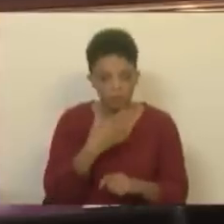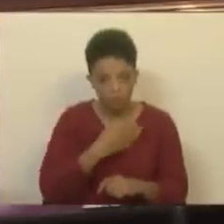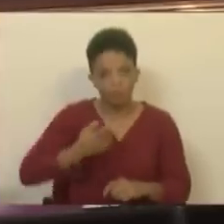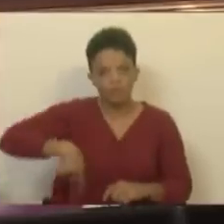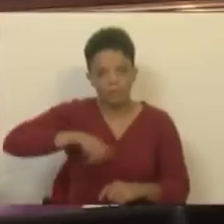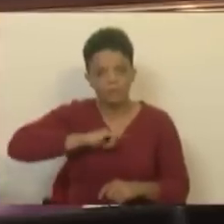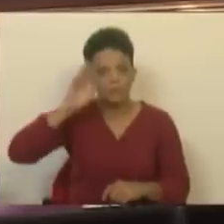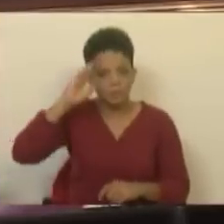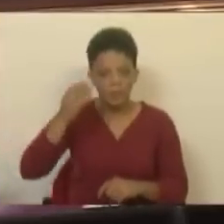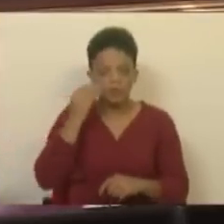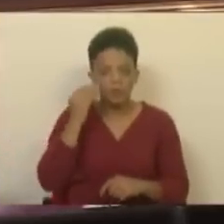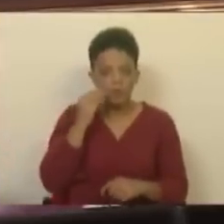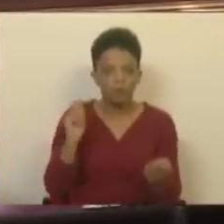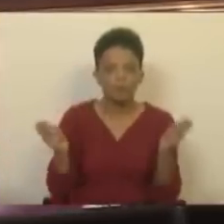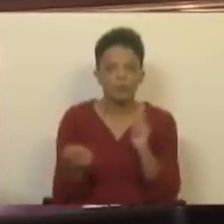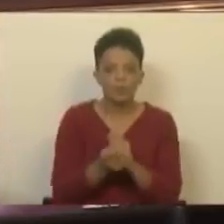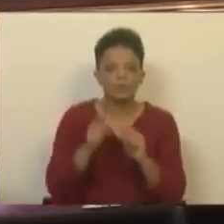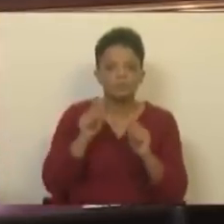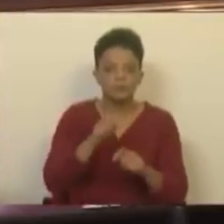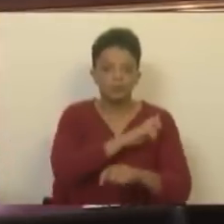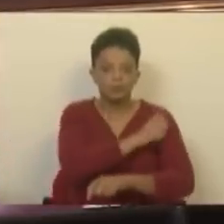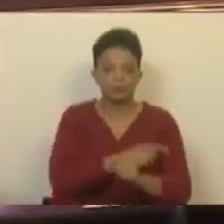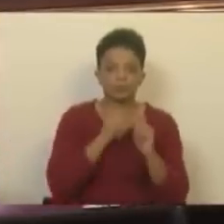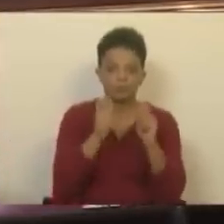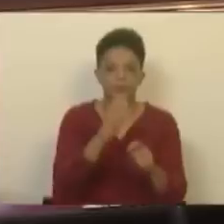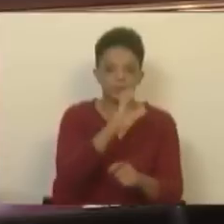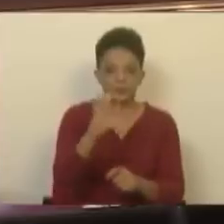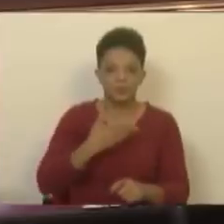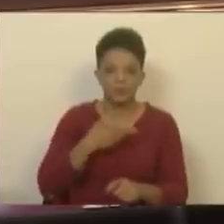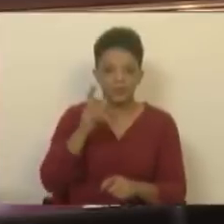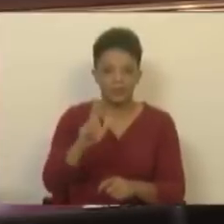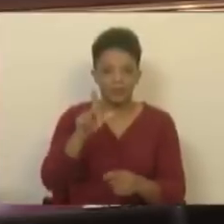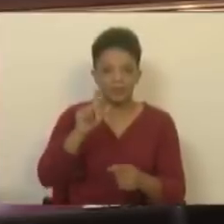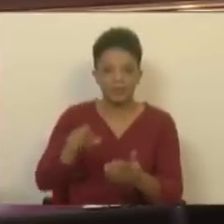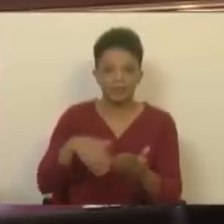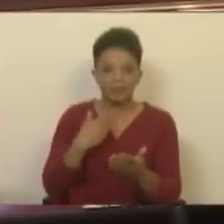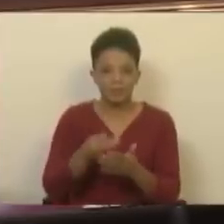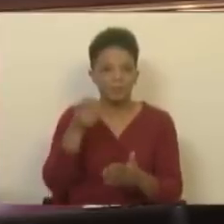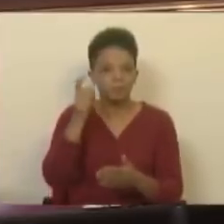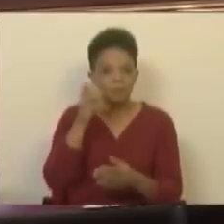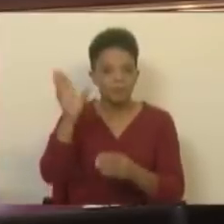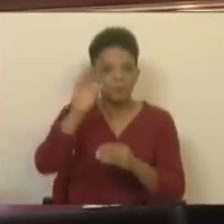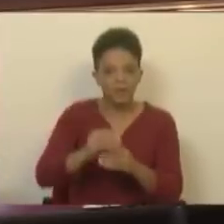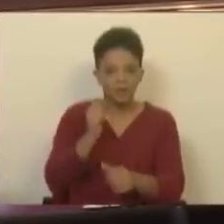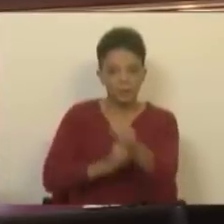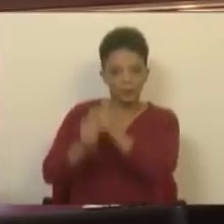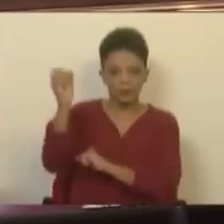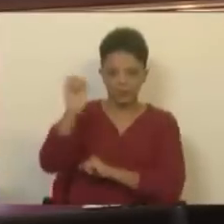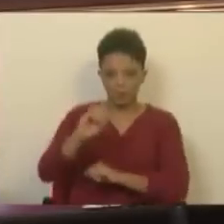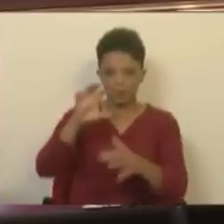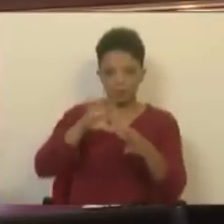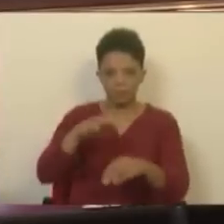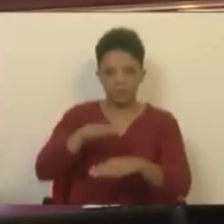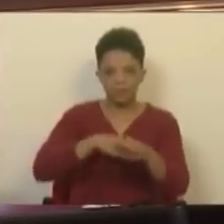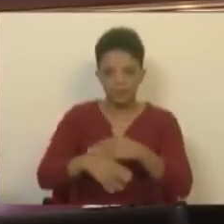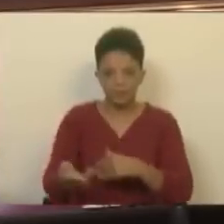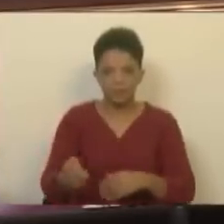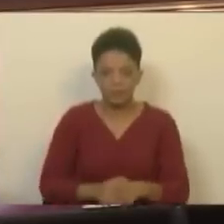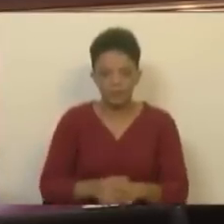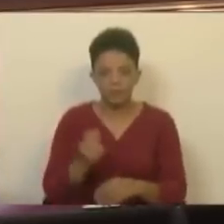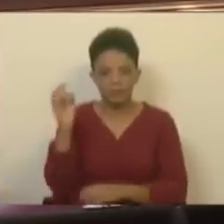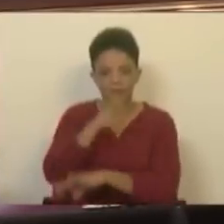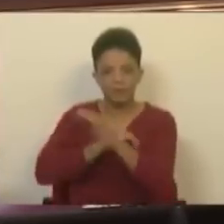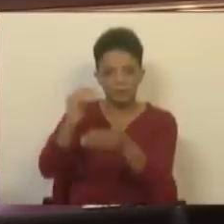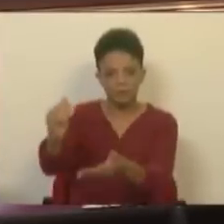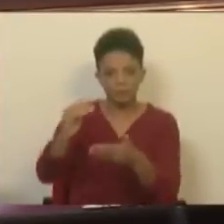Gostaríamos saber ao que vem esta mudança transferência de competência espaço CDR e se pode garantirmos que não vão haver mais retrocesso em matéria de execução dos